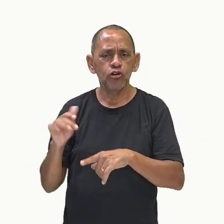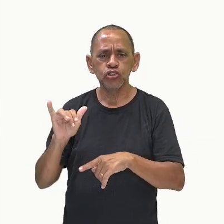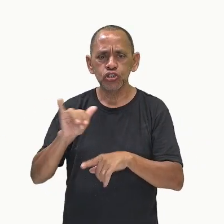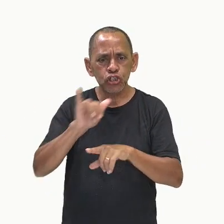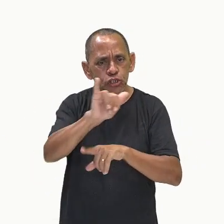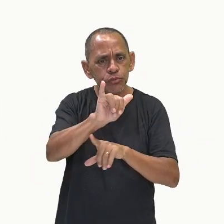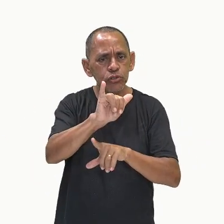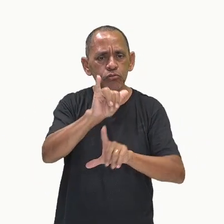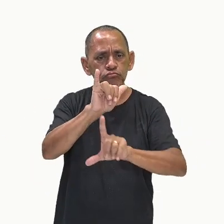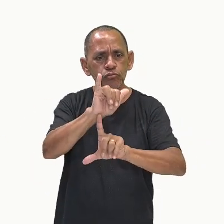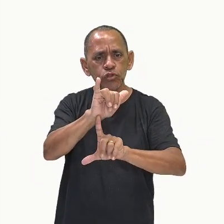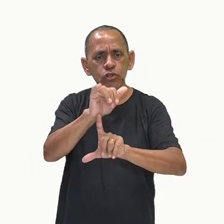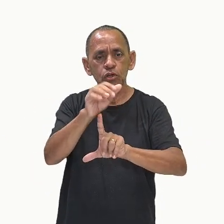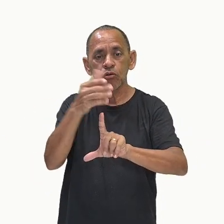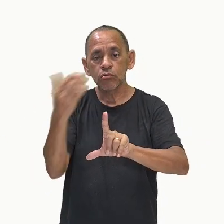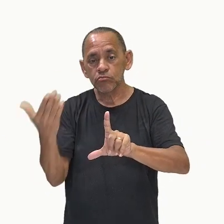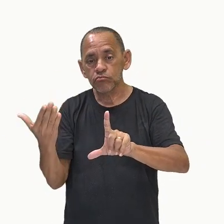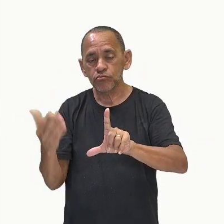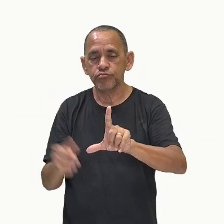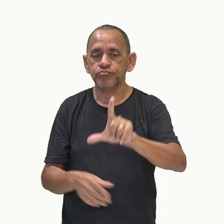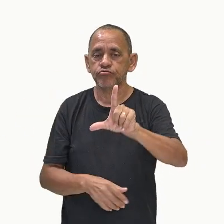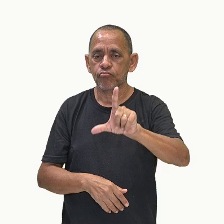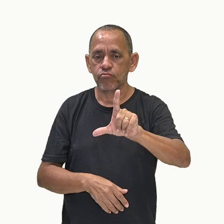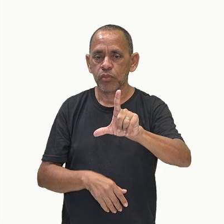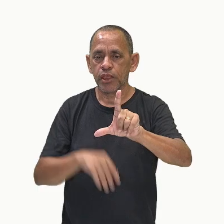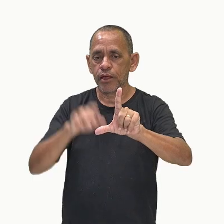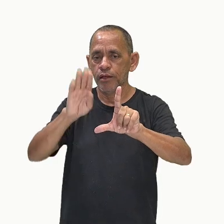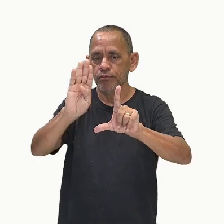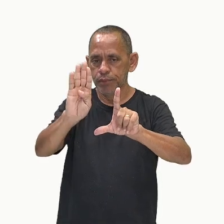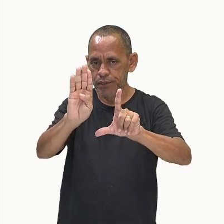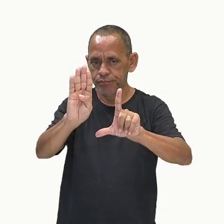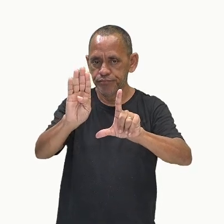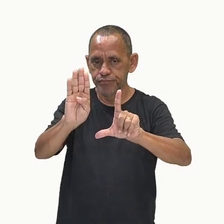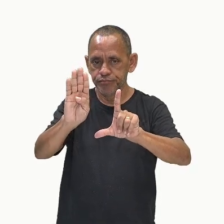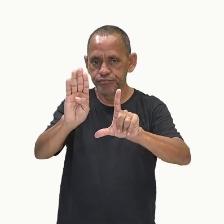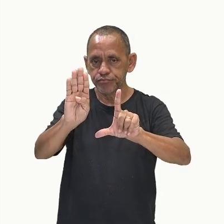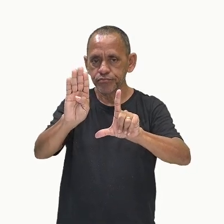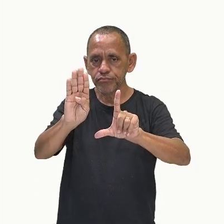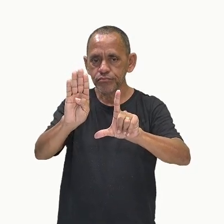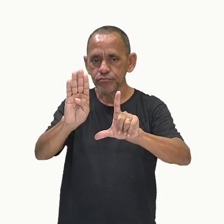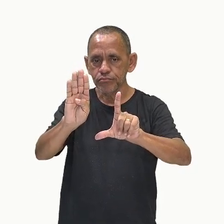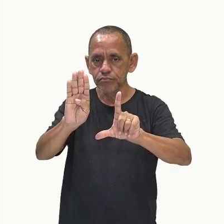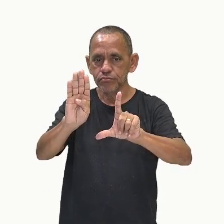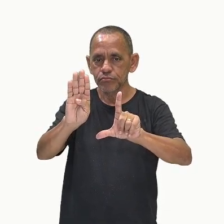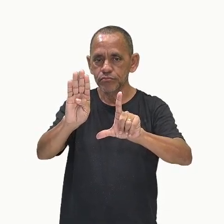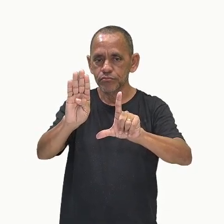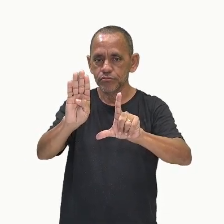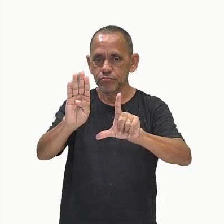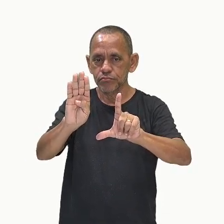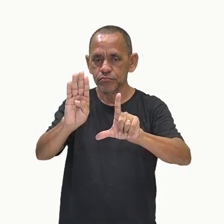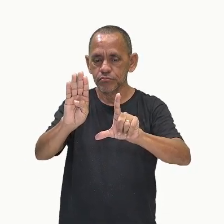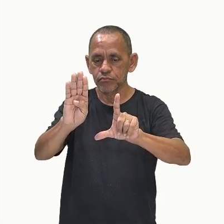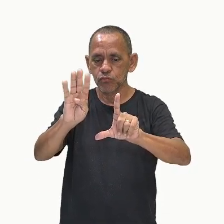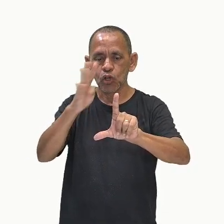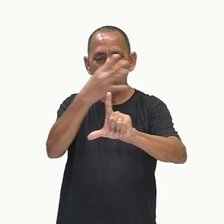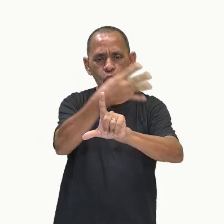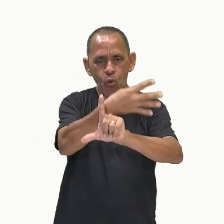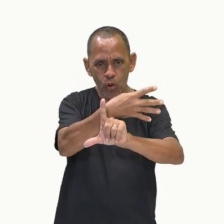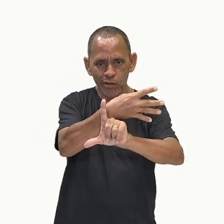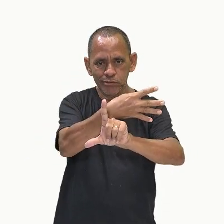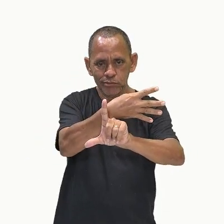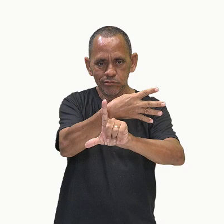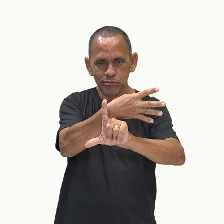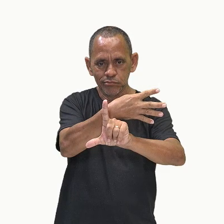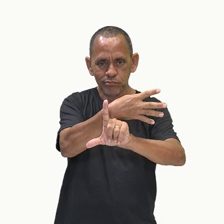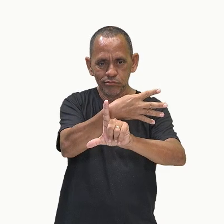ter y índice B. Quem é índice? Y índice B? 4. Então, por